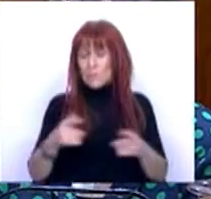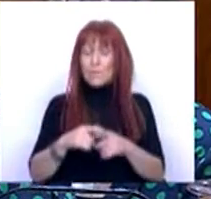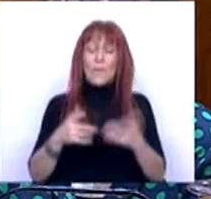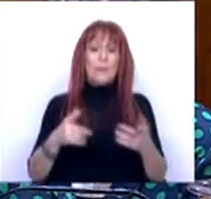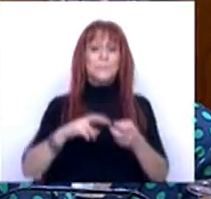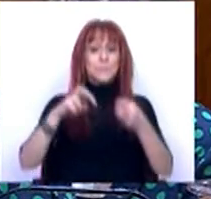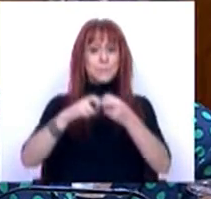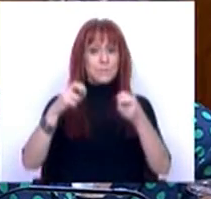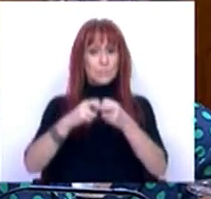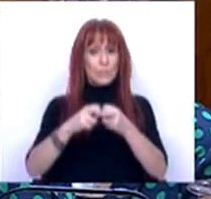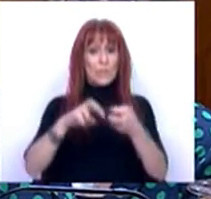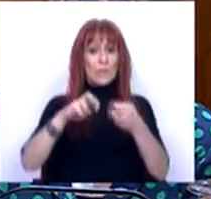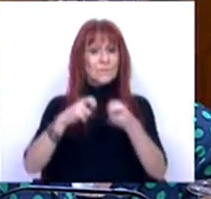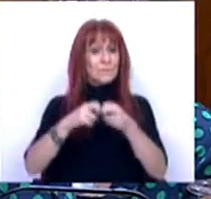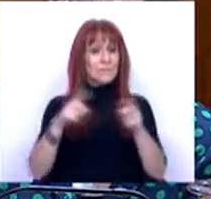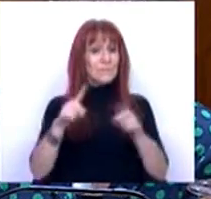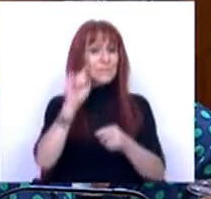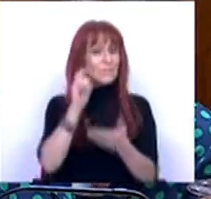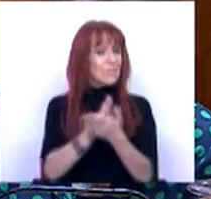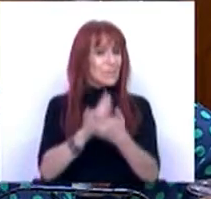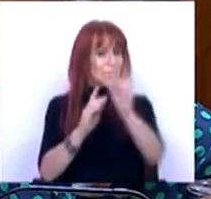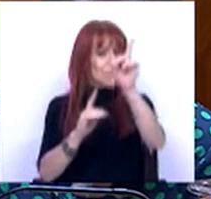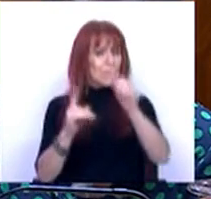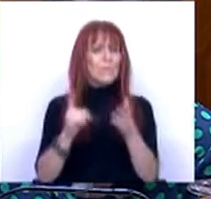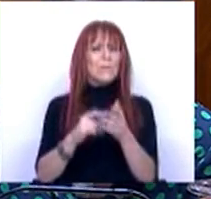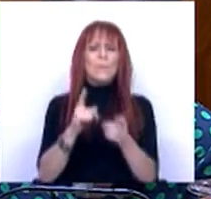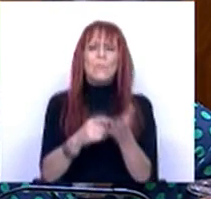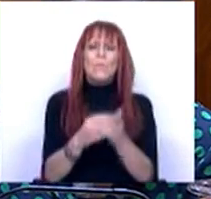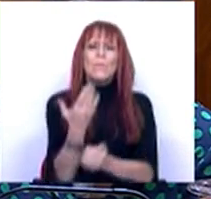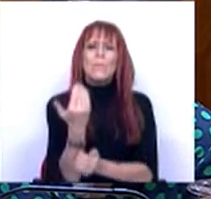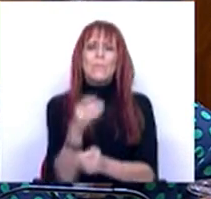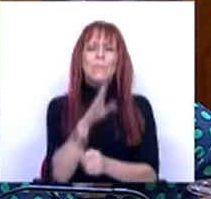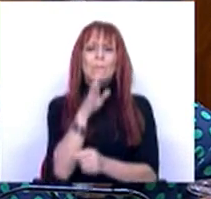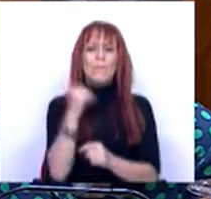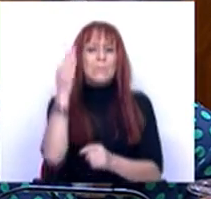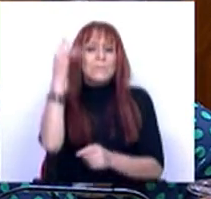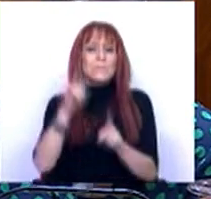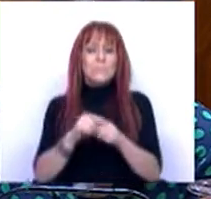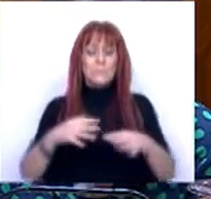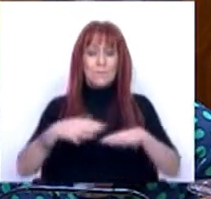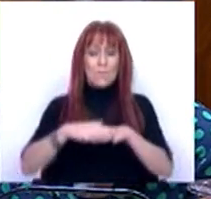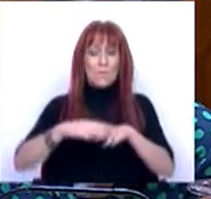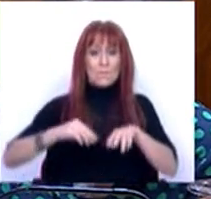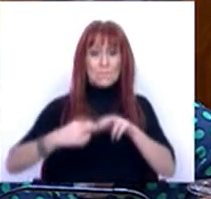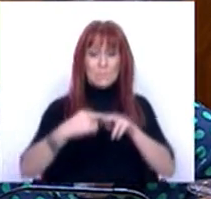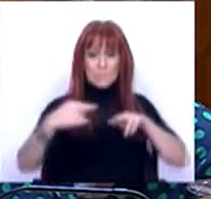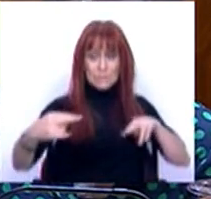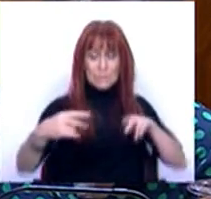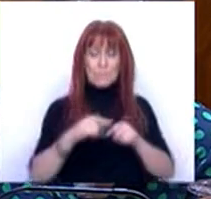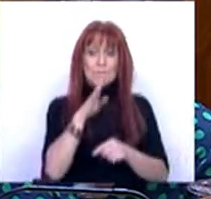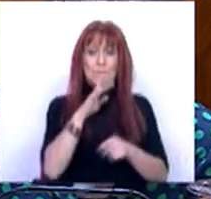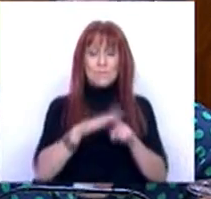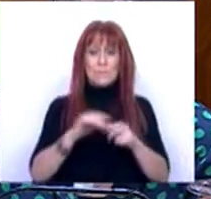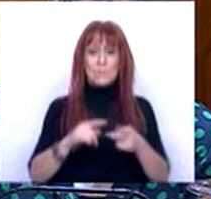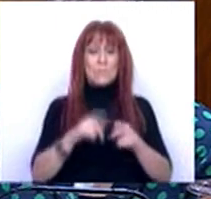portanto, o problema não é a insegurança, é a falta de comboios e de capacidade da rede ferroviária. Sobre a insegurança e